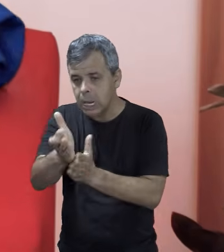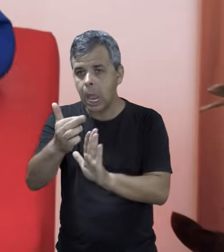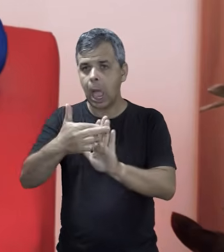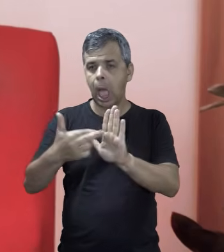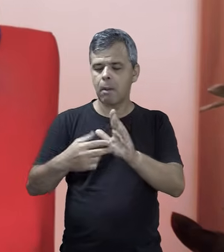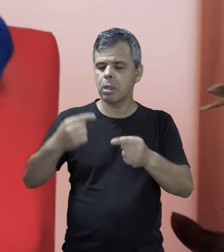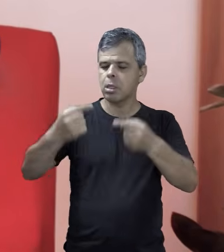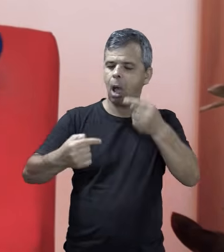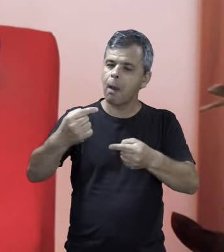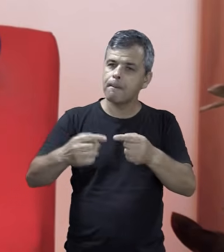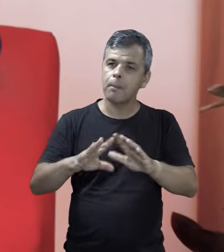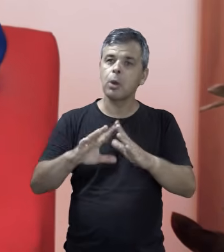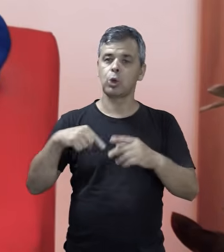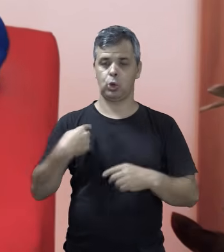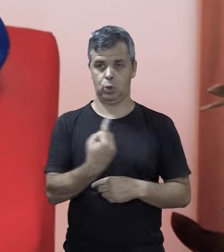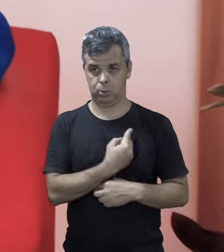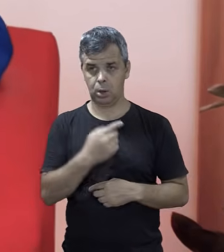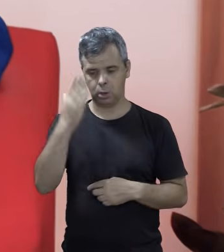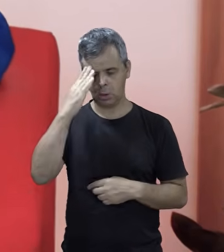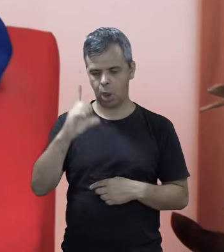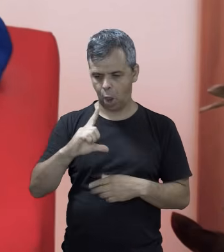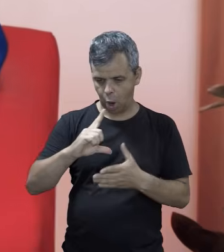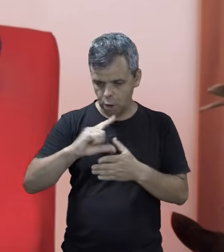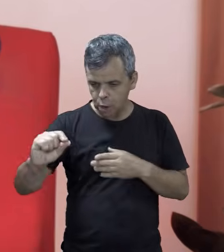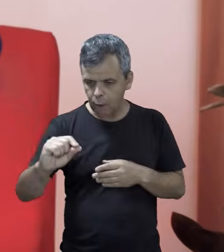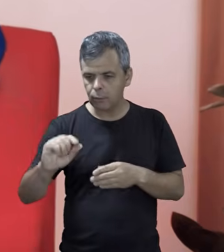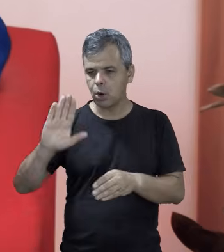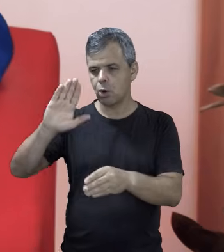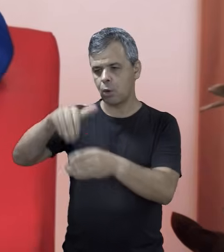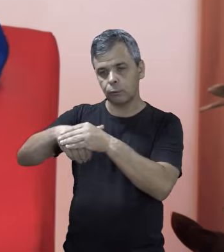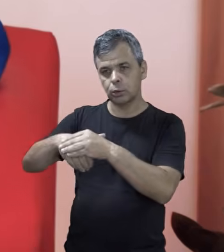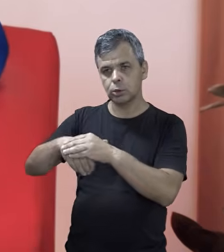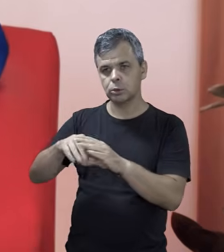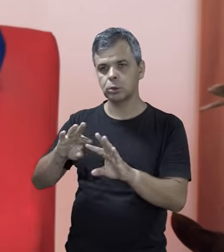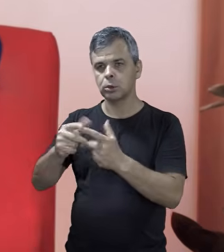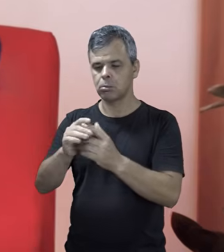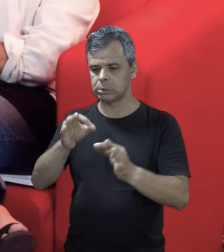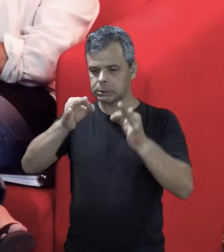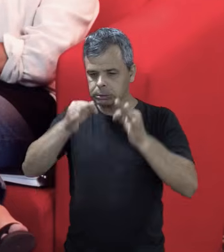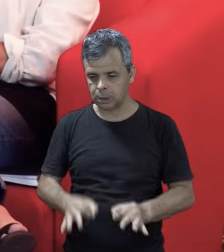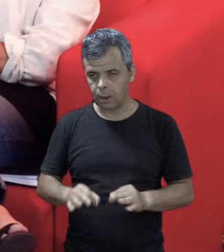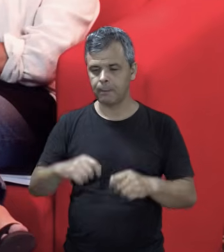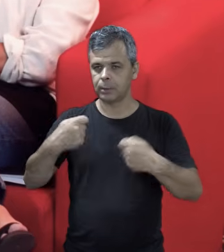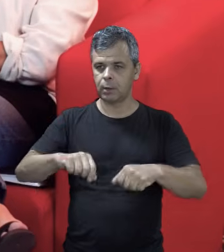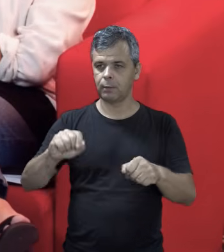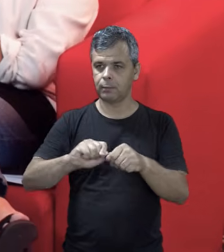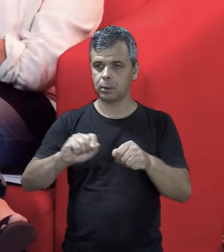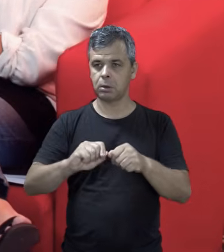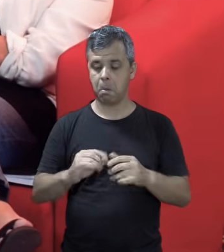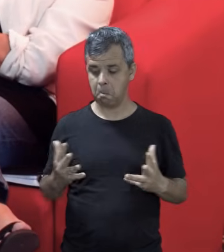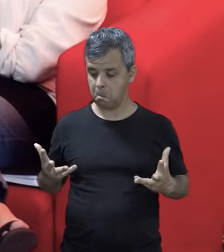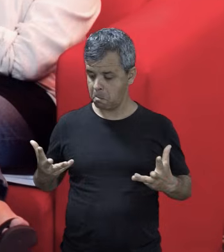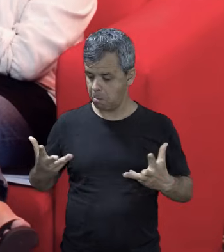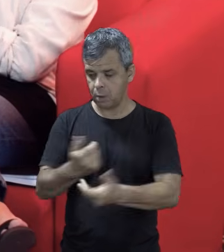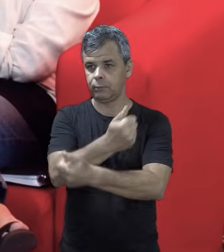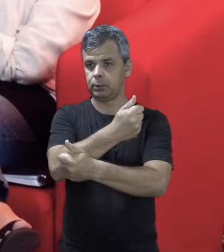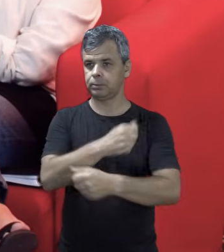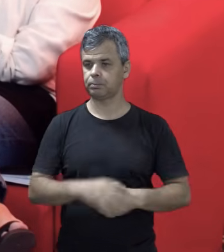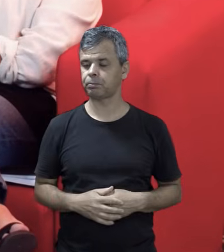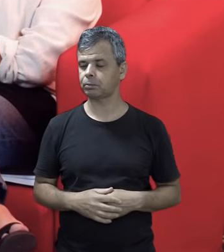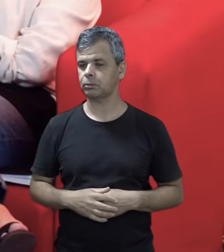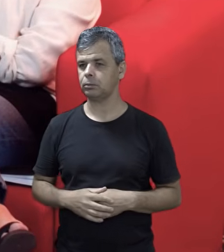debater. E aí sim a gente sai para a eleição com uma coisa mais certa do que tem que ser feito. Maravilha. Tem